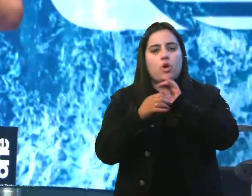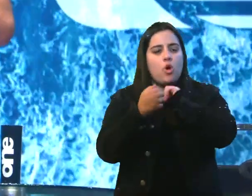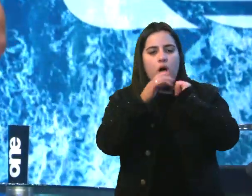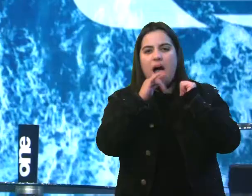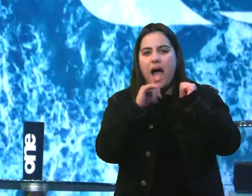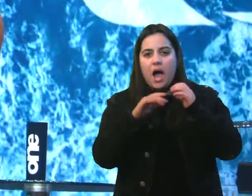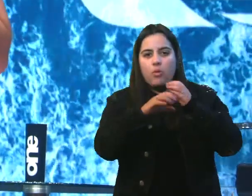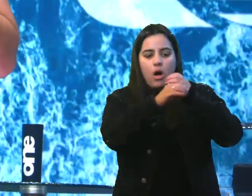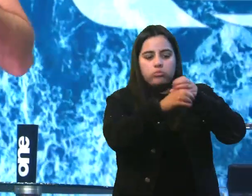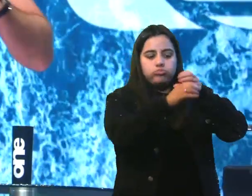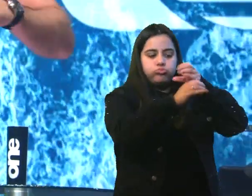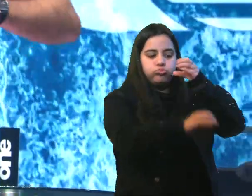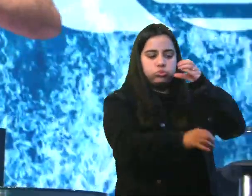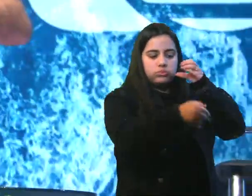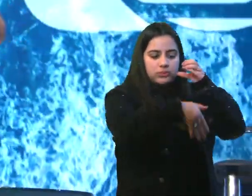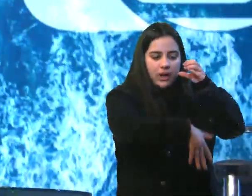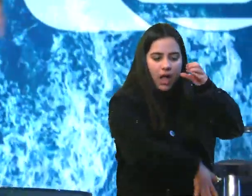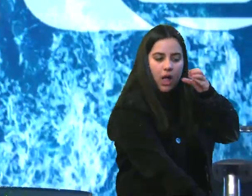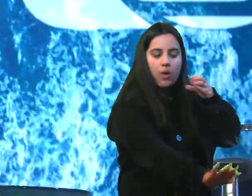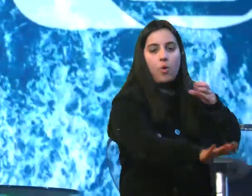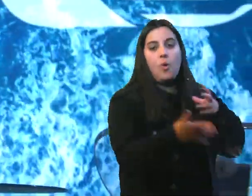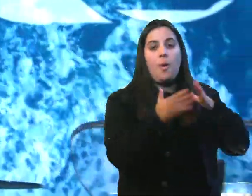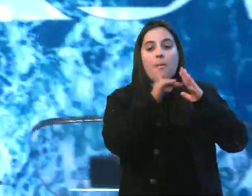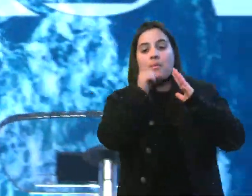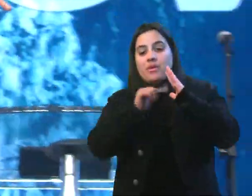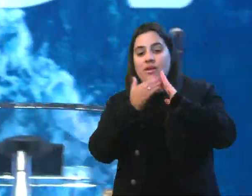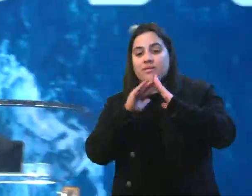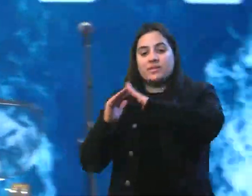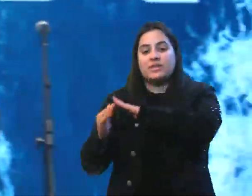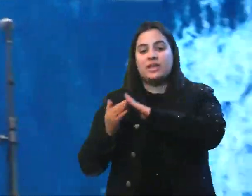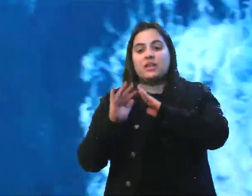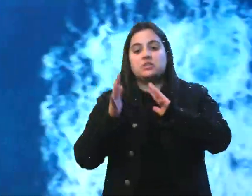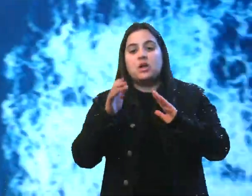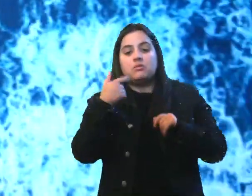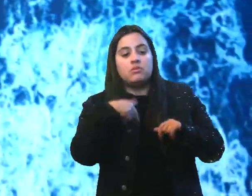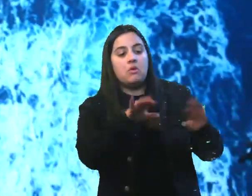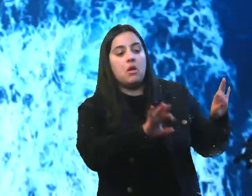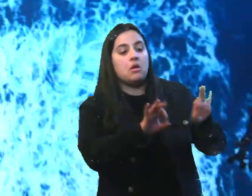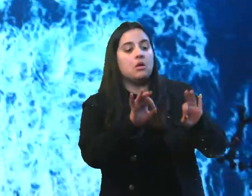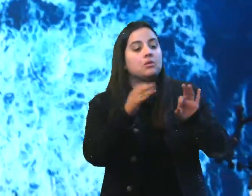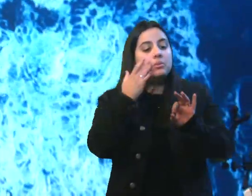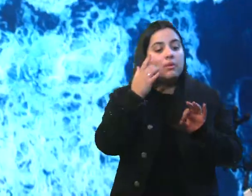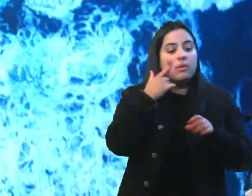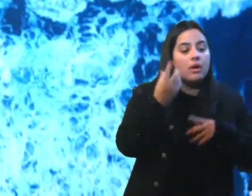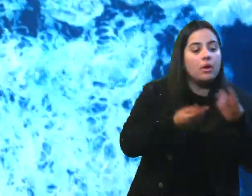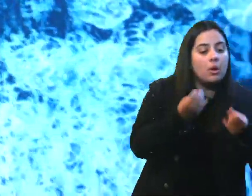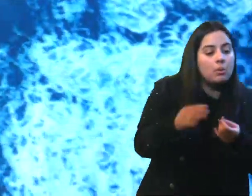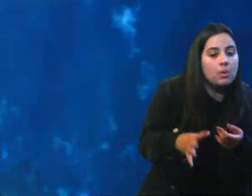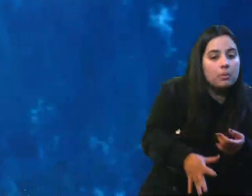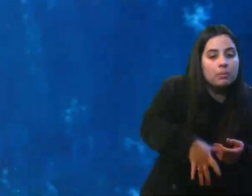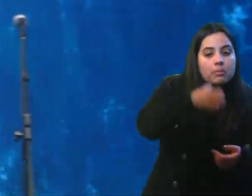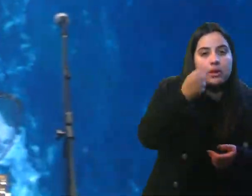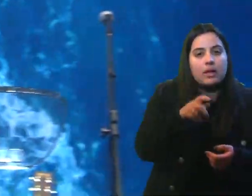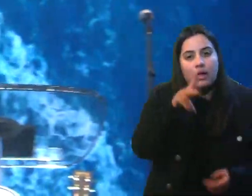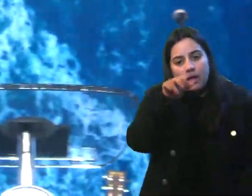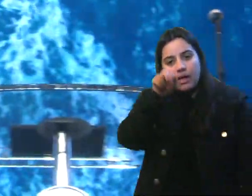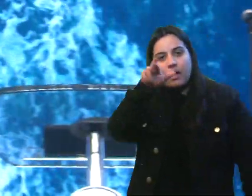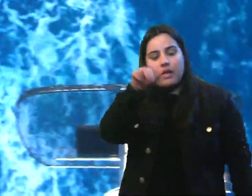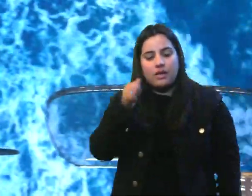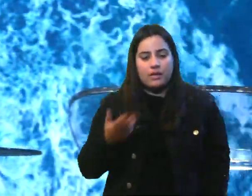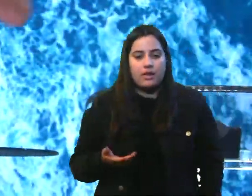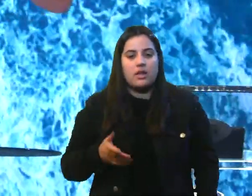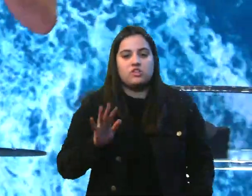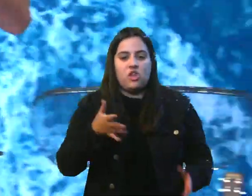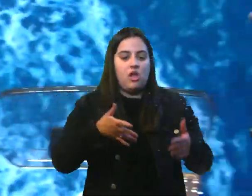Cerca de 3 metros para baixo. Uma vizinha já estava do lado de fora, assim, já estava organizando um resgate. Como que ia fazer para pegar? O carro